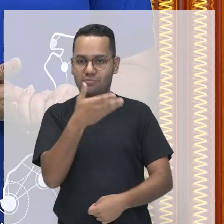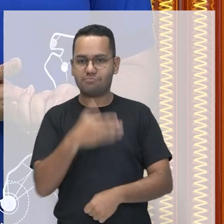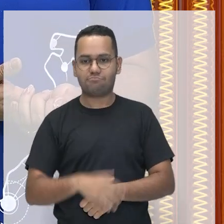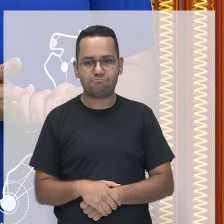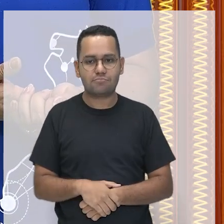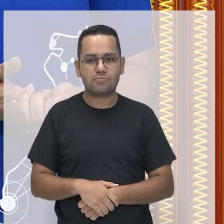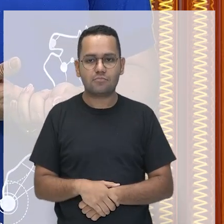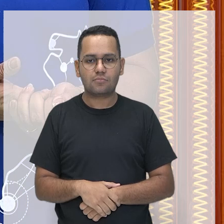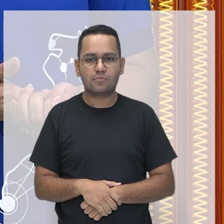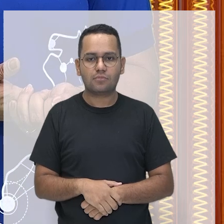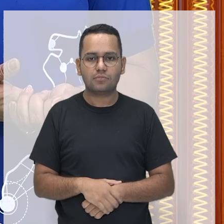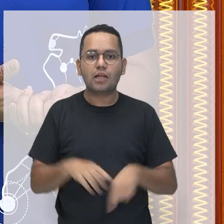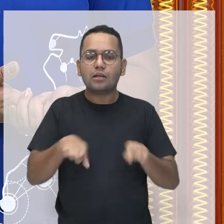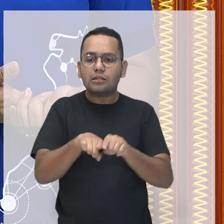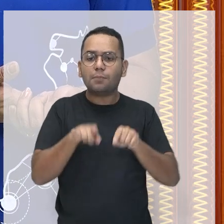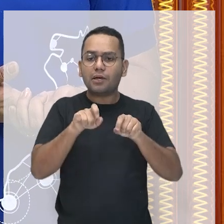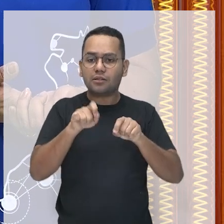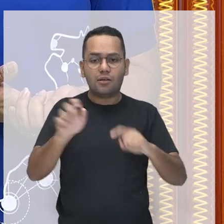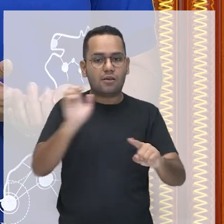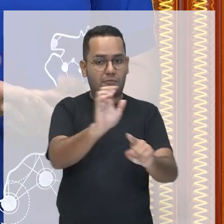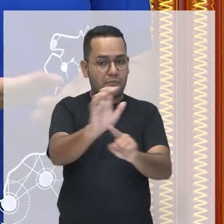a propaganda republicana.